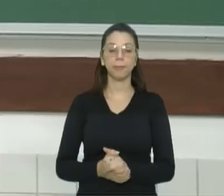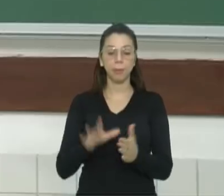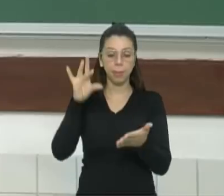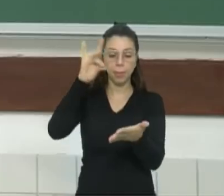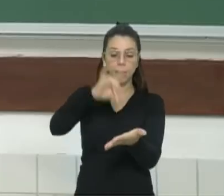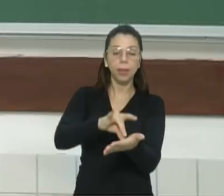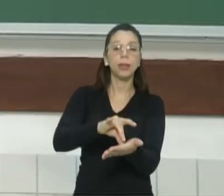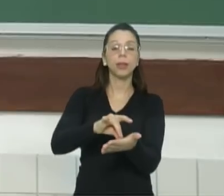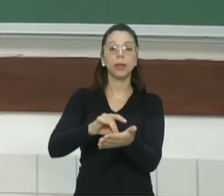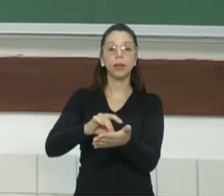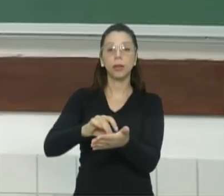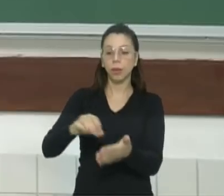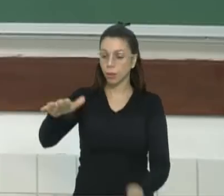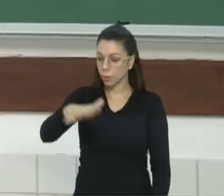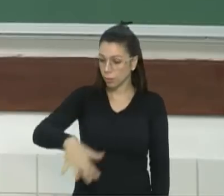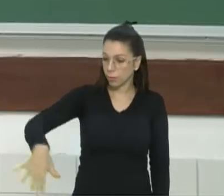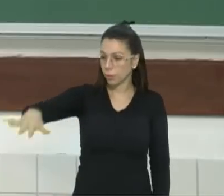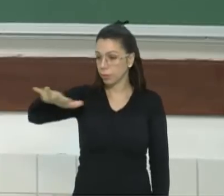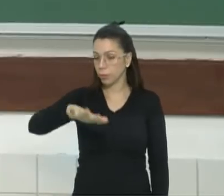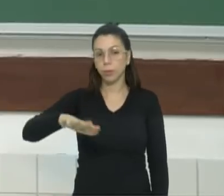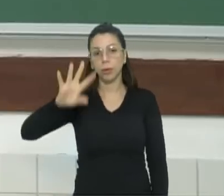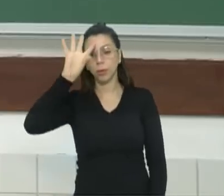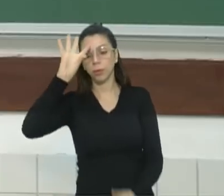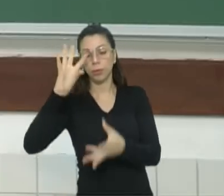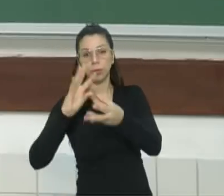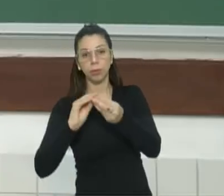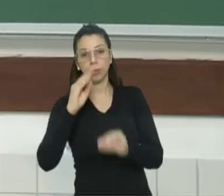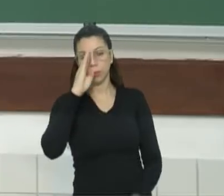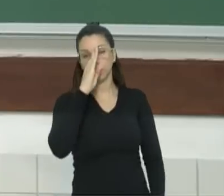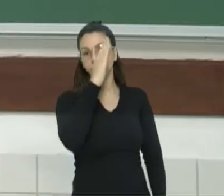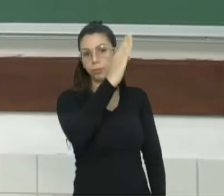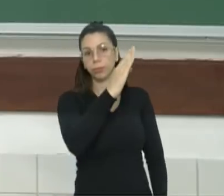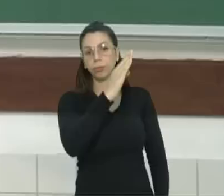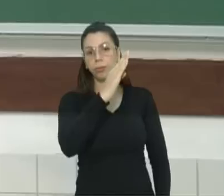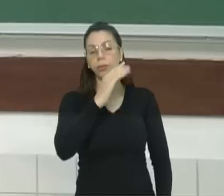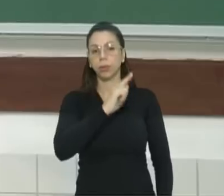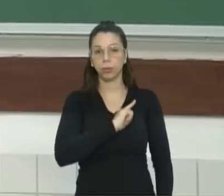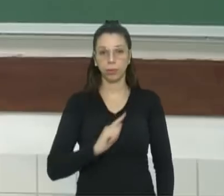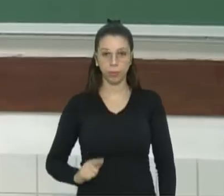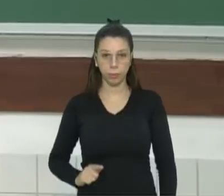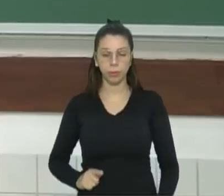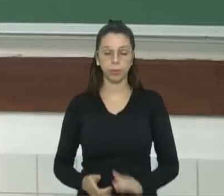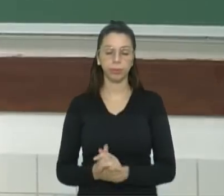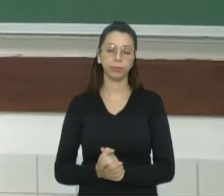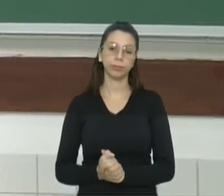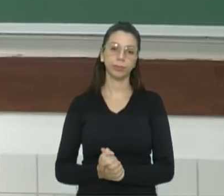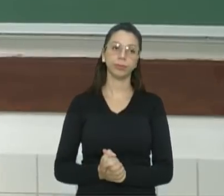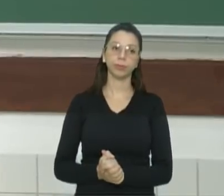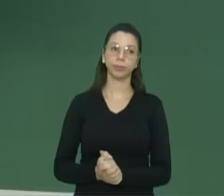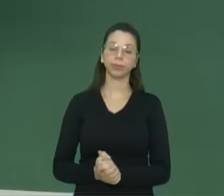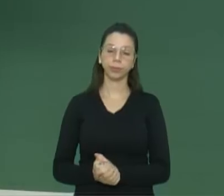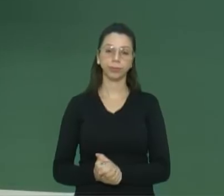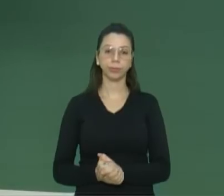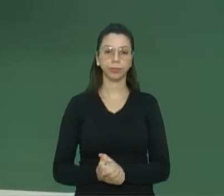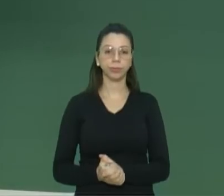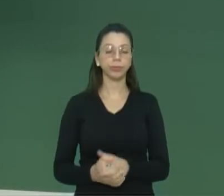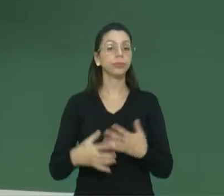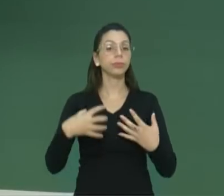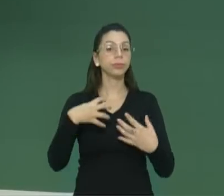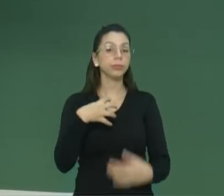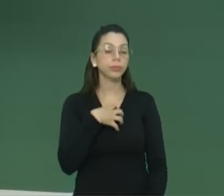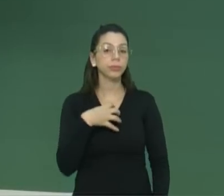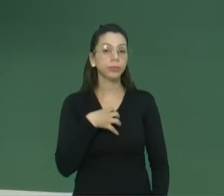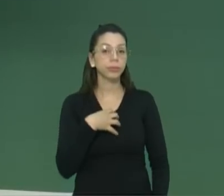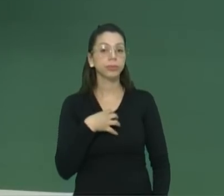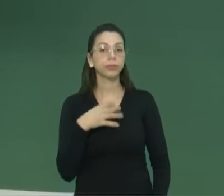é o que a população entende como o principal para esse governo. Uma das formas de